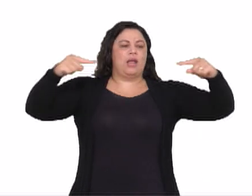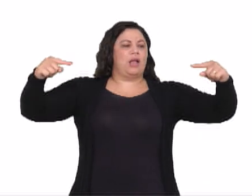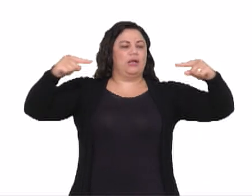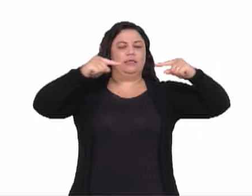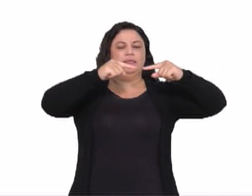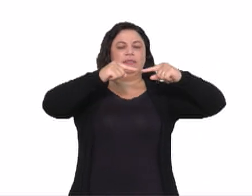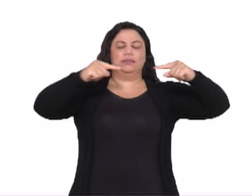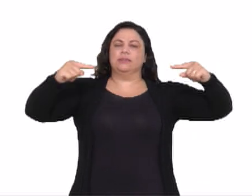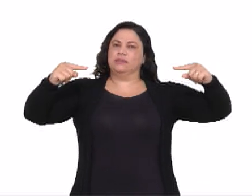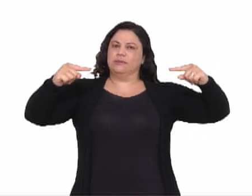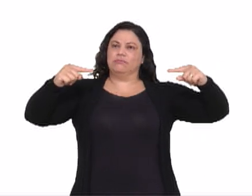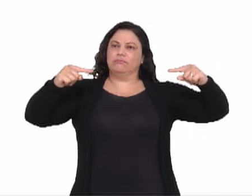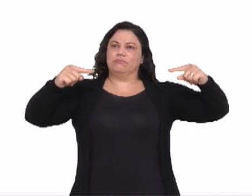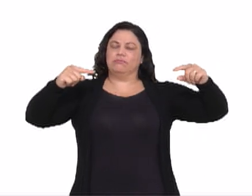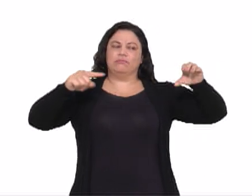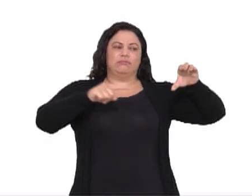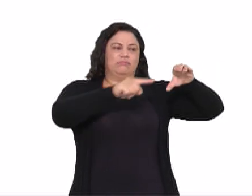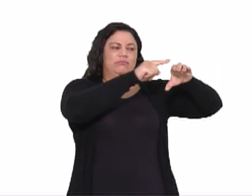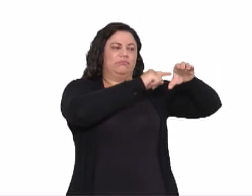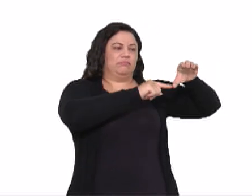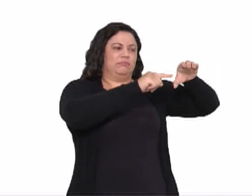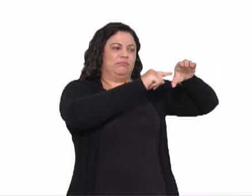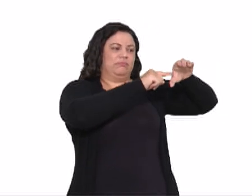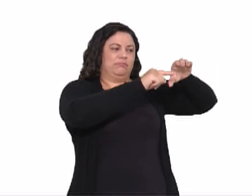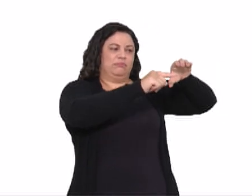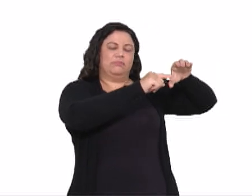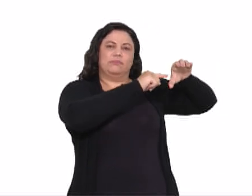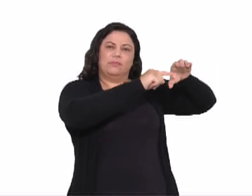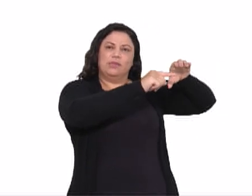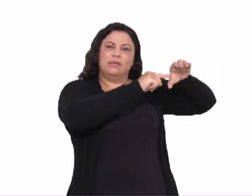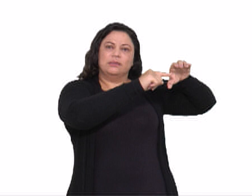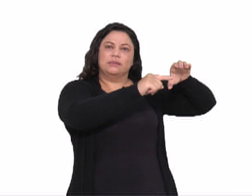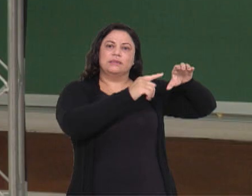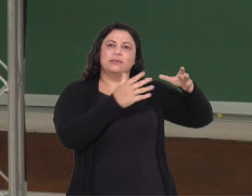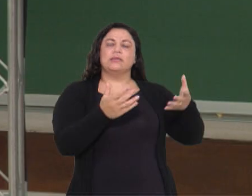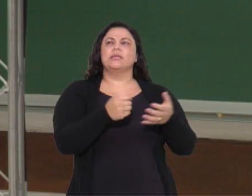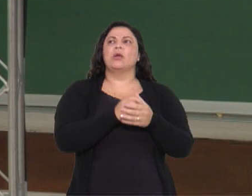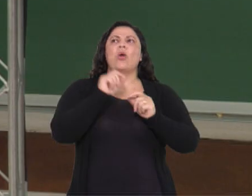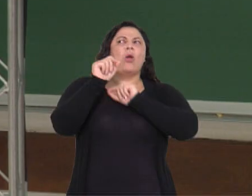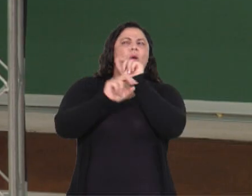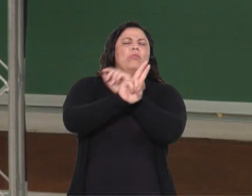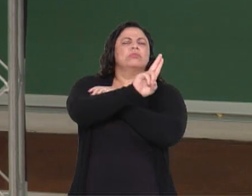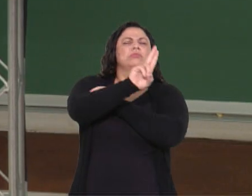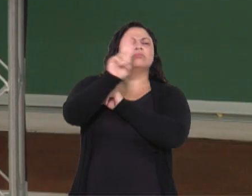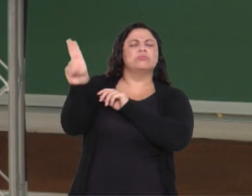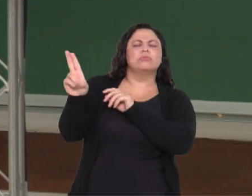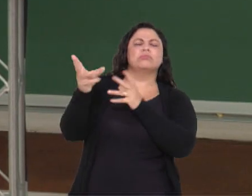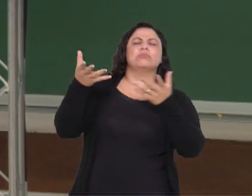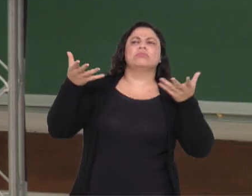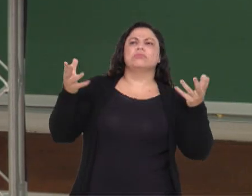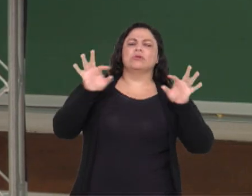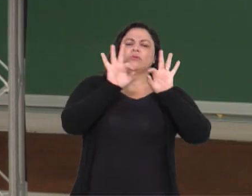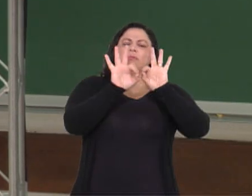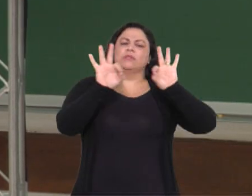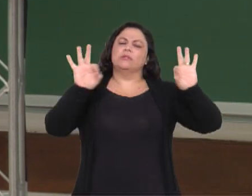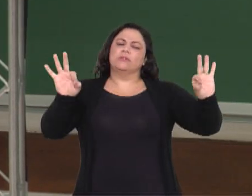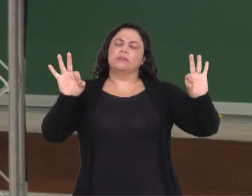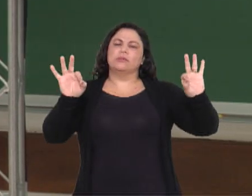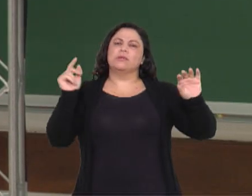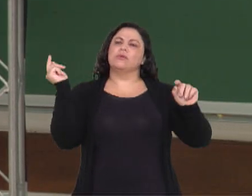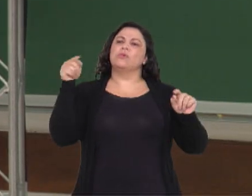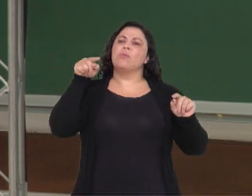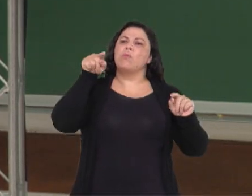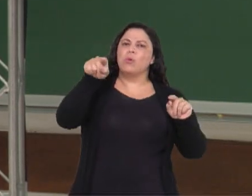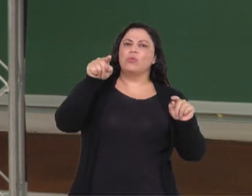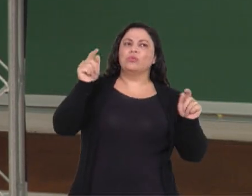do centro da circunferência. O nome dessa distância, inclusive, entre o centro da circunferência e esse conjunto de pontos, é